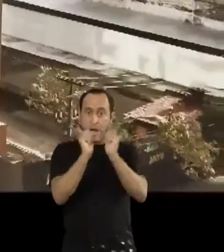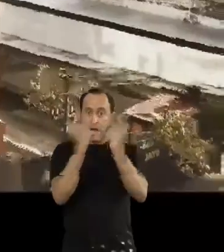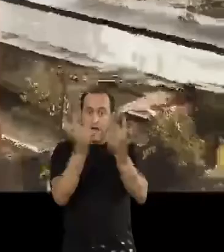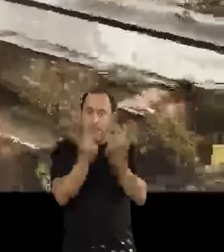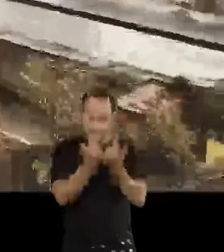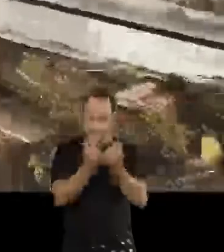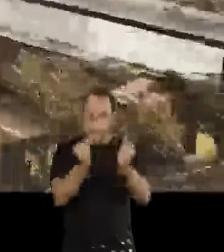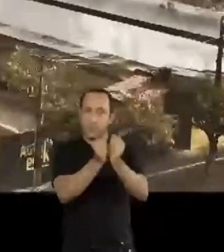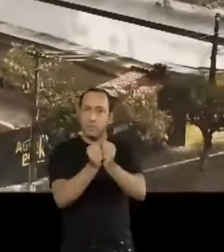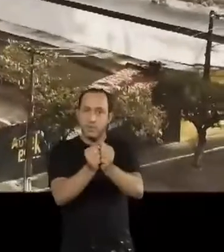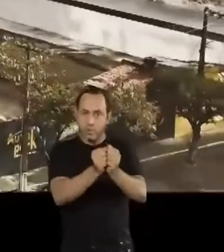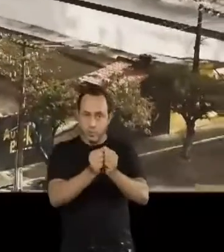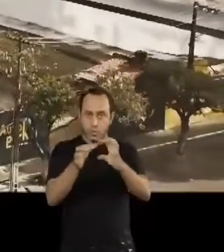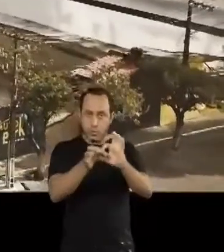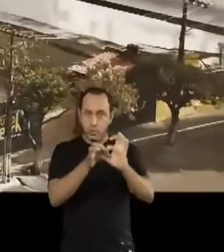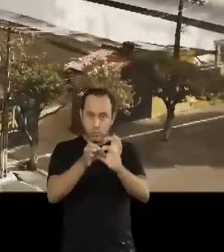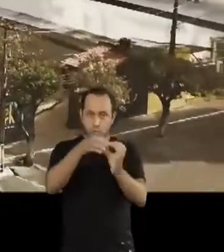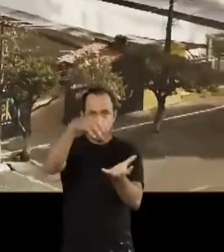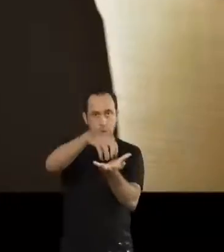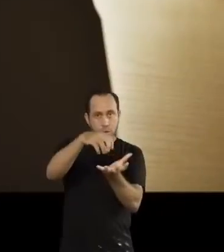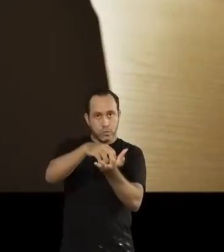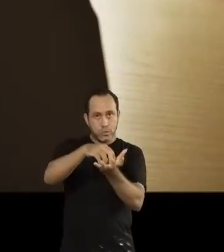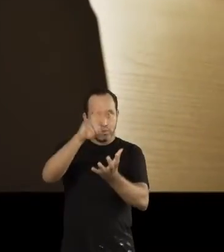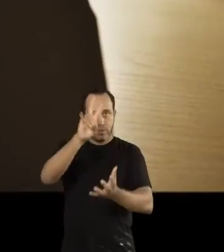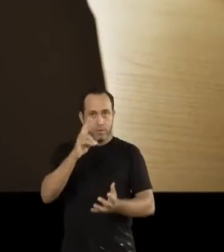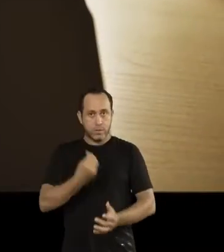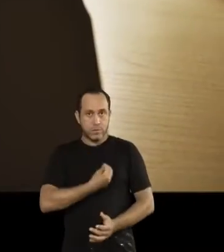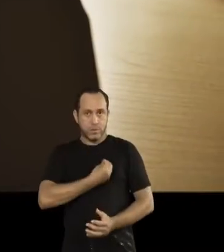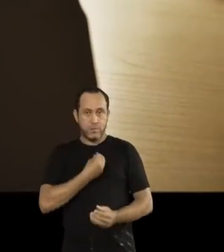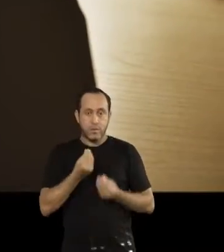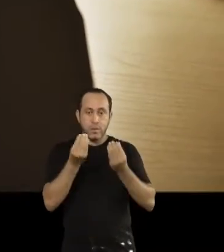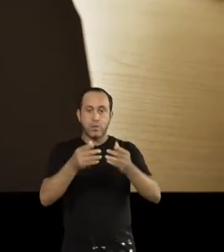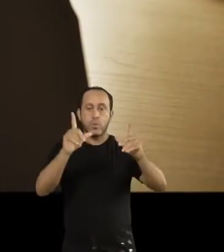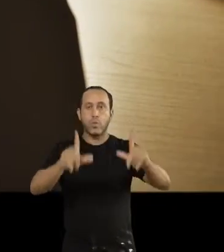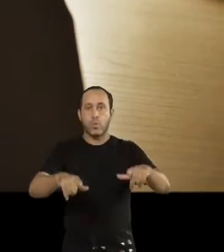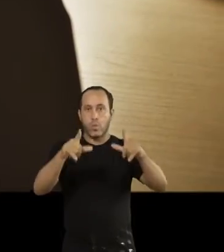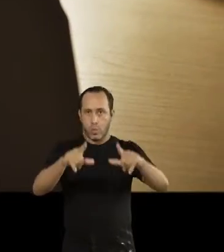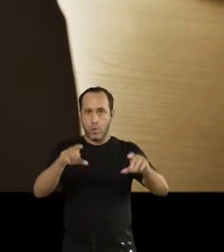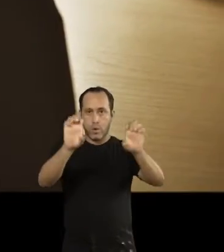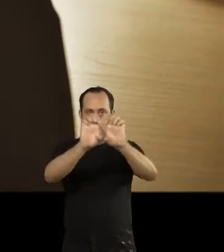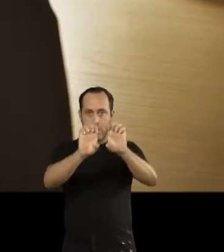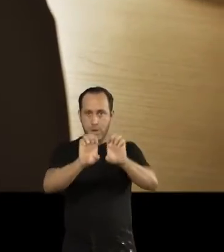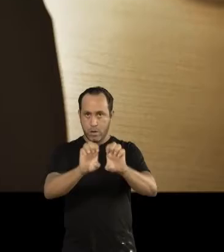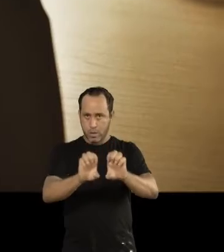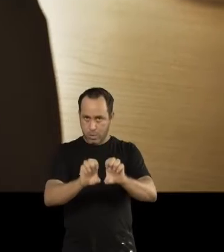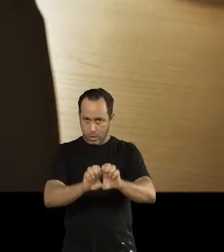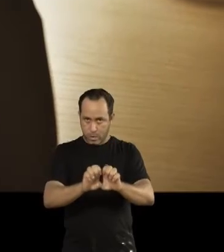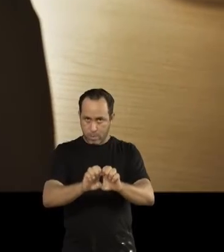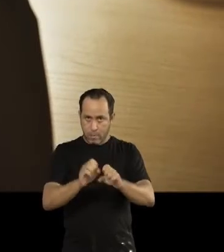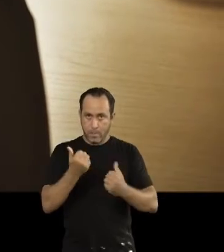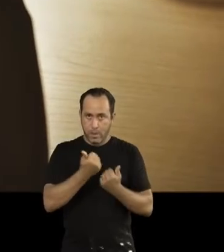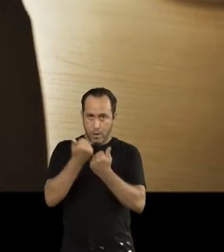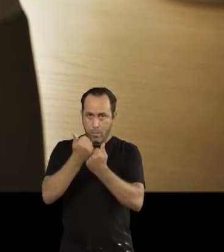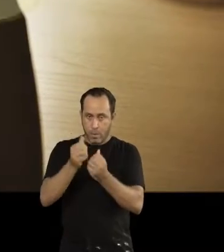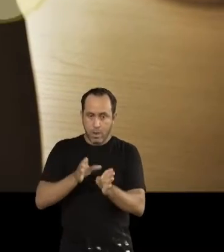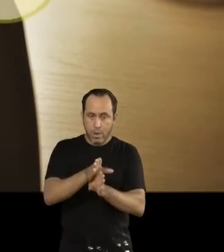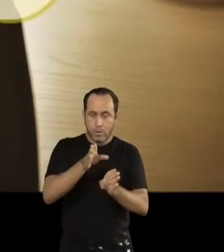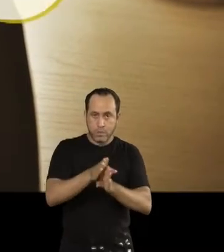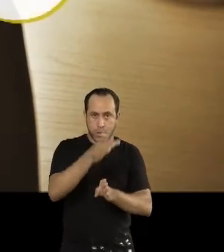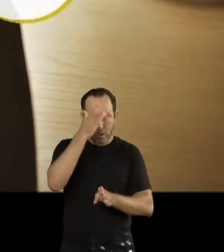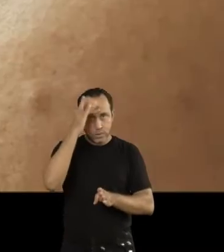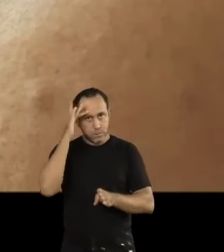isso, a Alese se uniu ao Centro de Valorização da Vida, cedendo espaço em suas instalações para que apoio